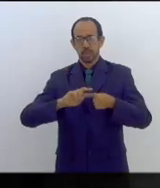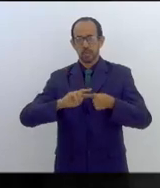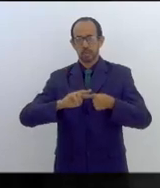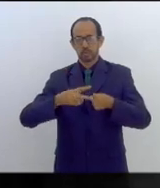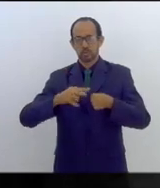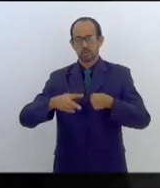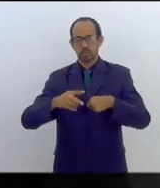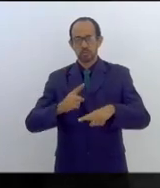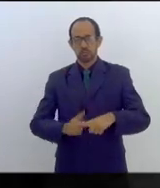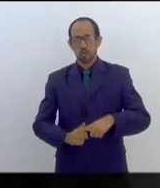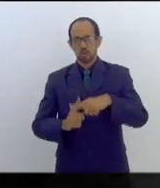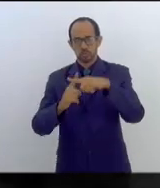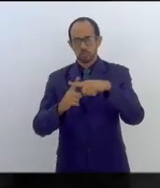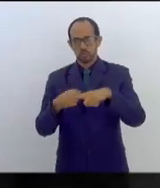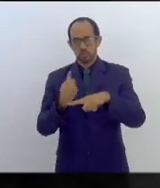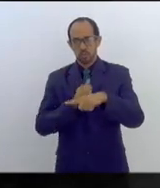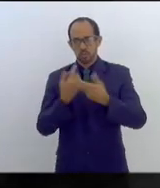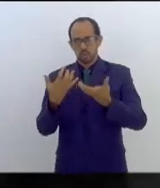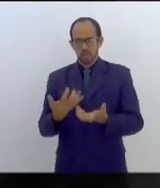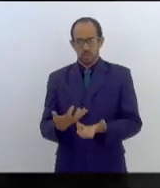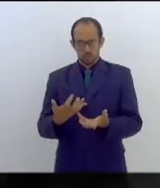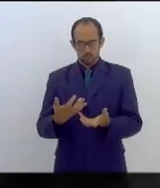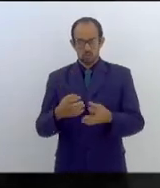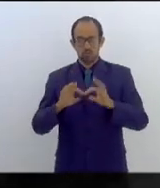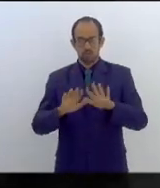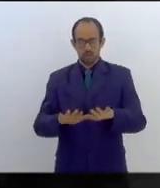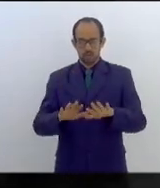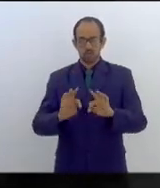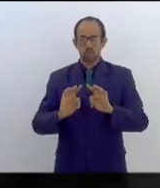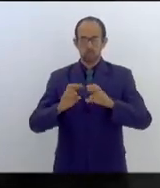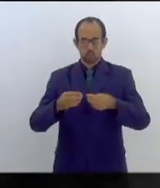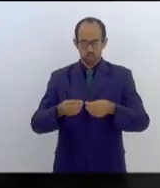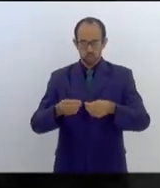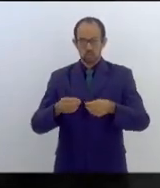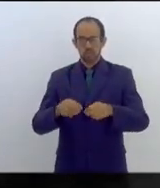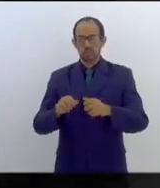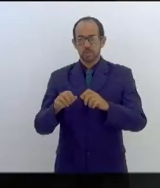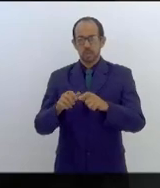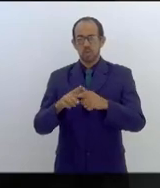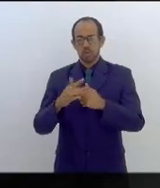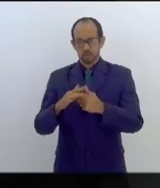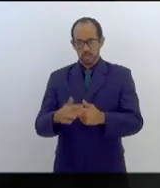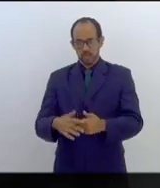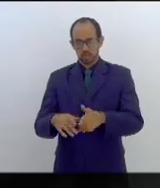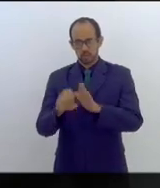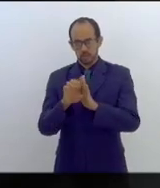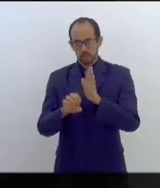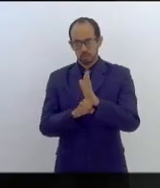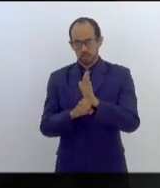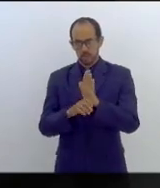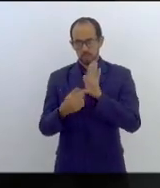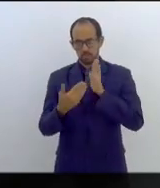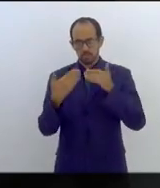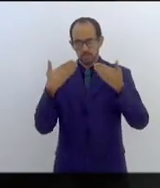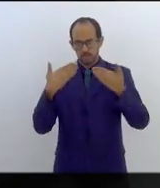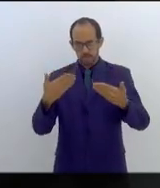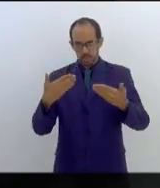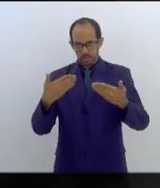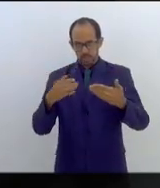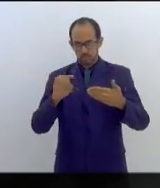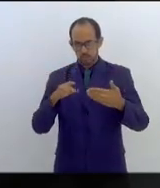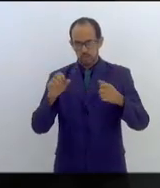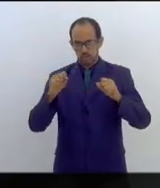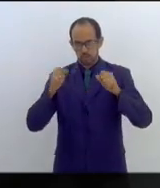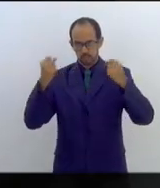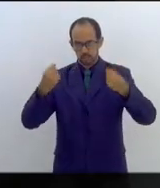gente imagina. Mas tudo isso vai ser corrigido ou não com as emendas que serão apresentadas. Era só o